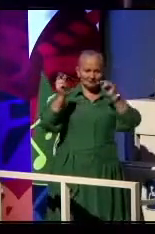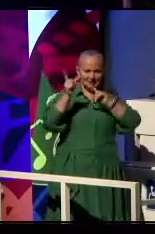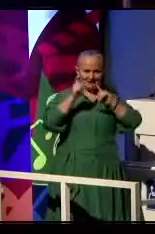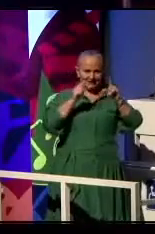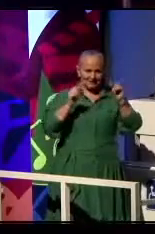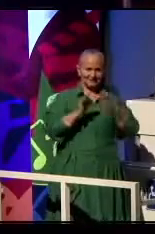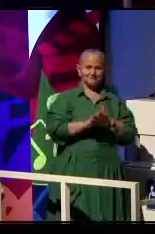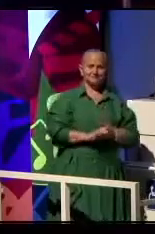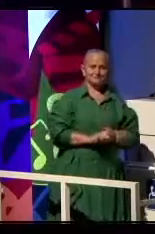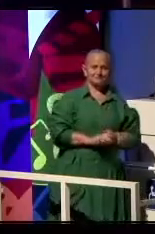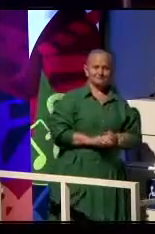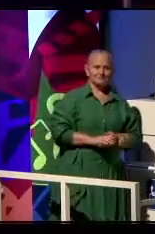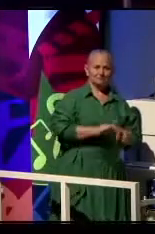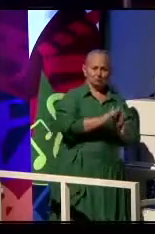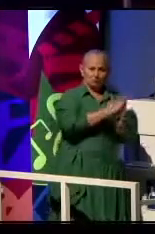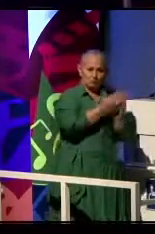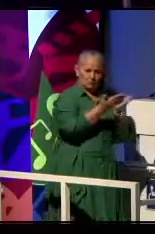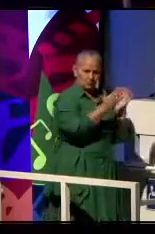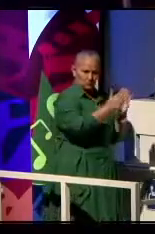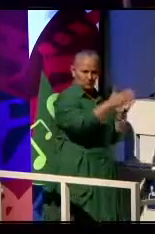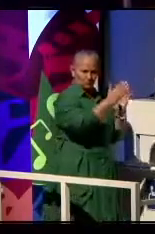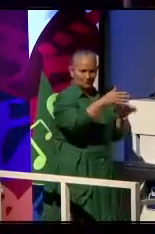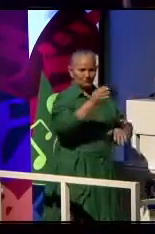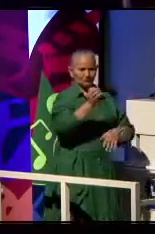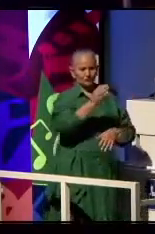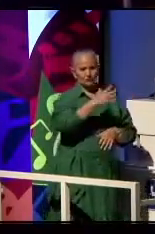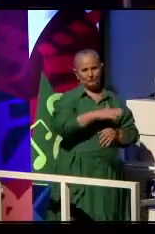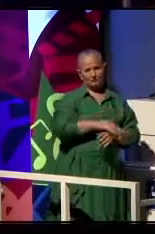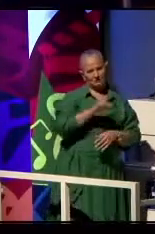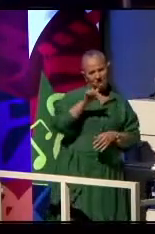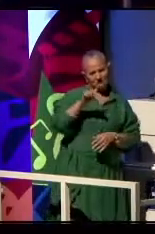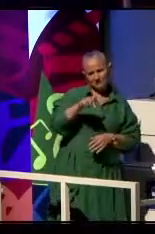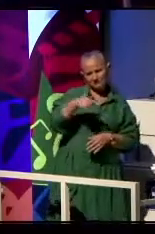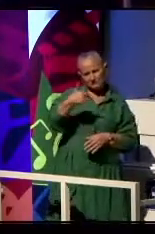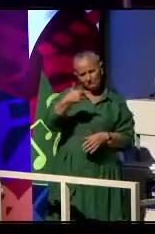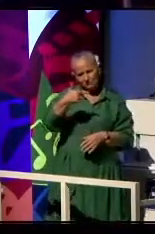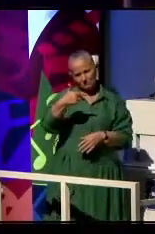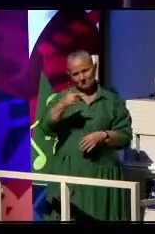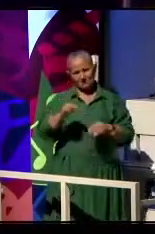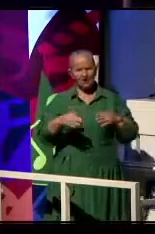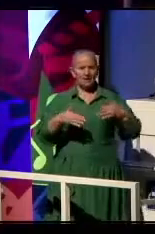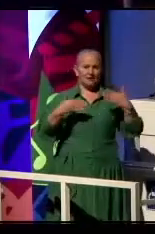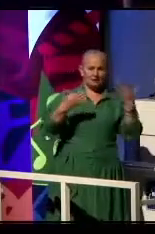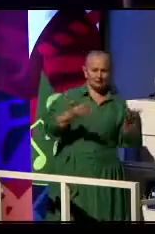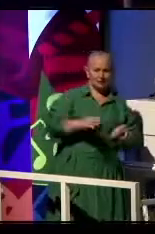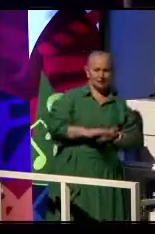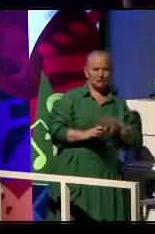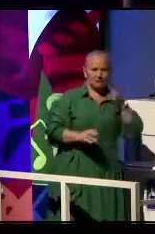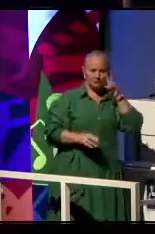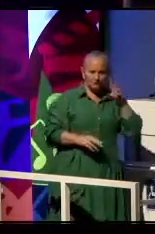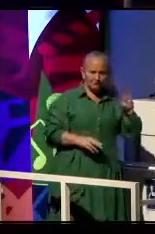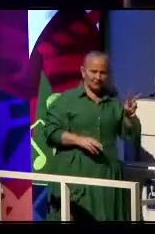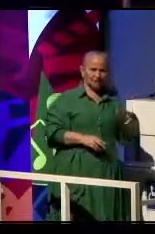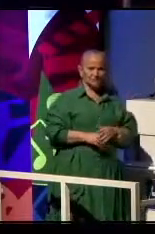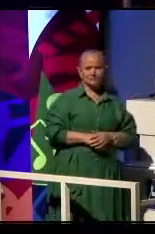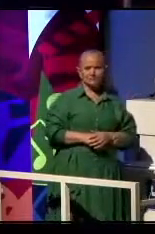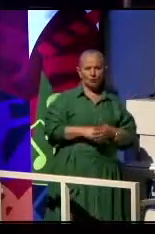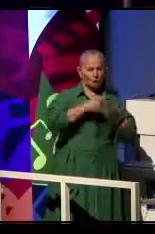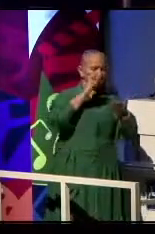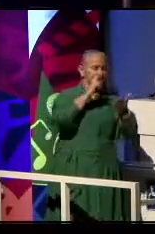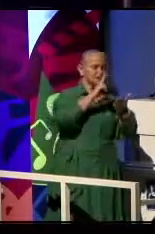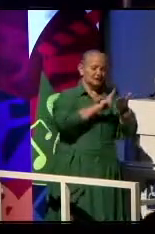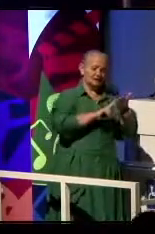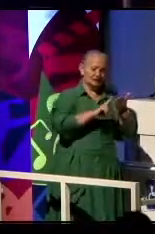da Esquina. Eu estou me referindo ao álbum de 72, né? Então, no canto de lá, os letristas, como havia dito,